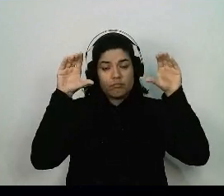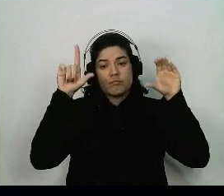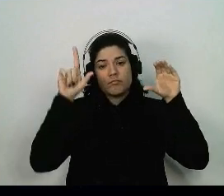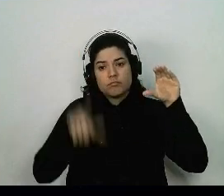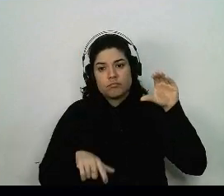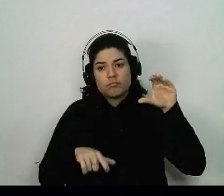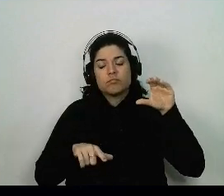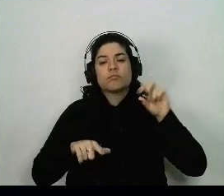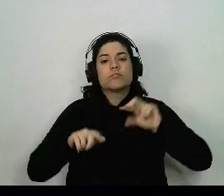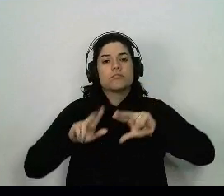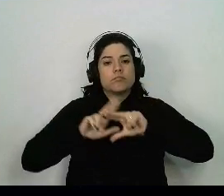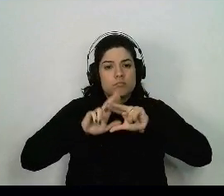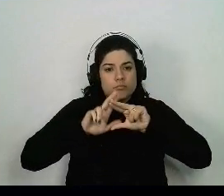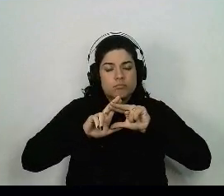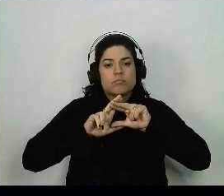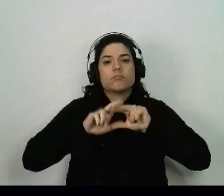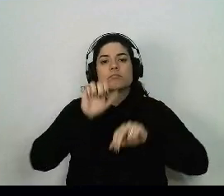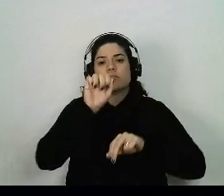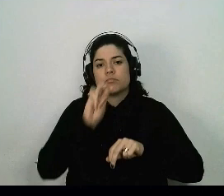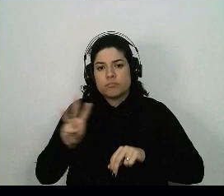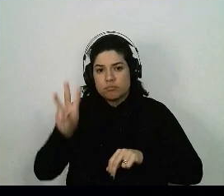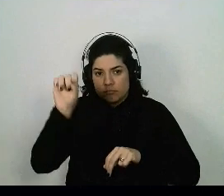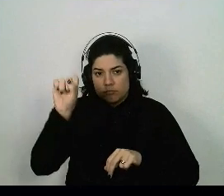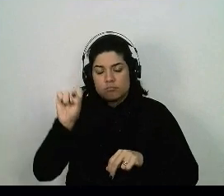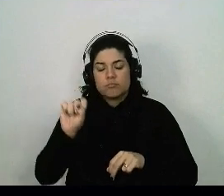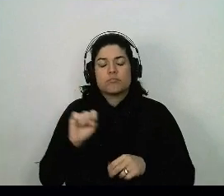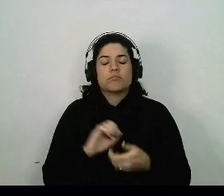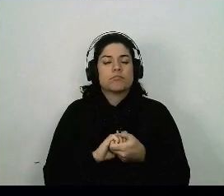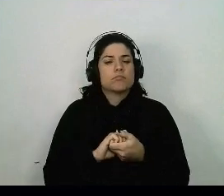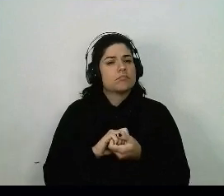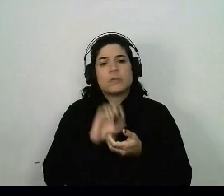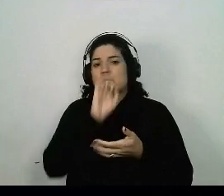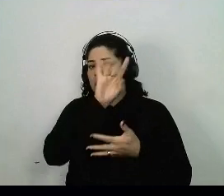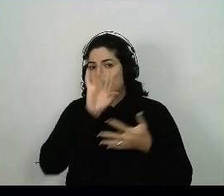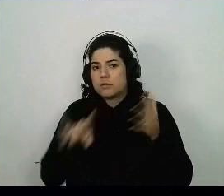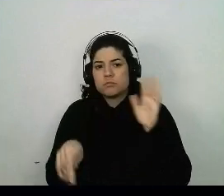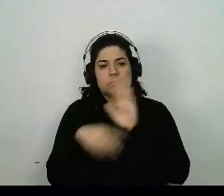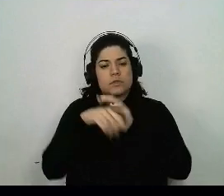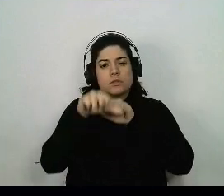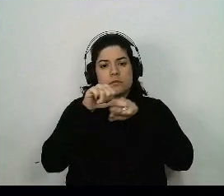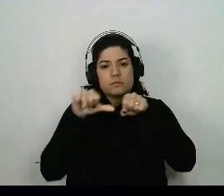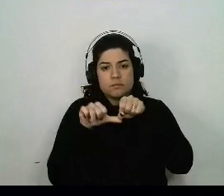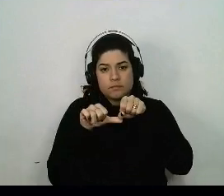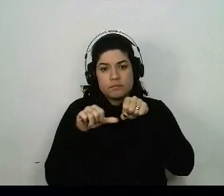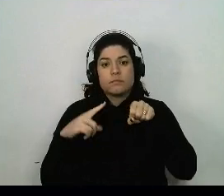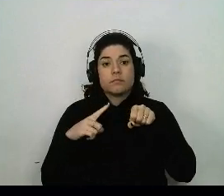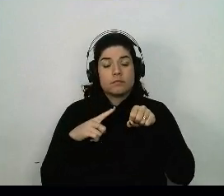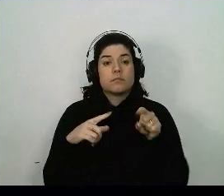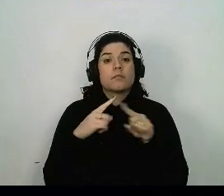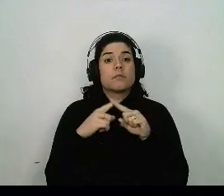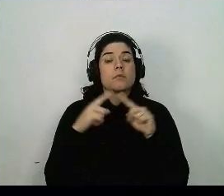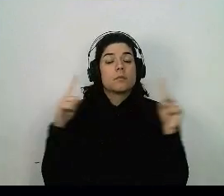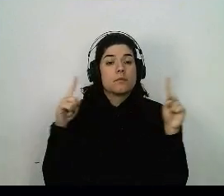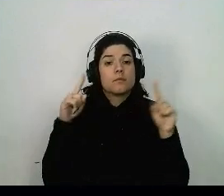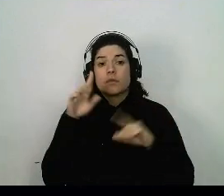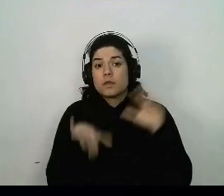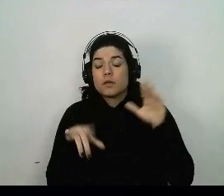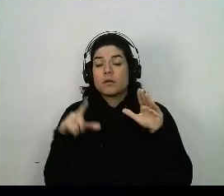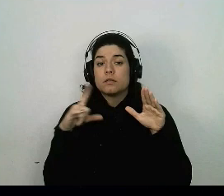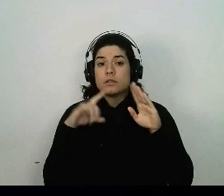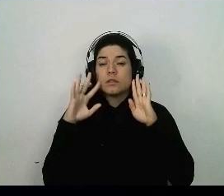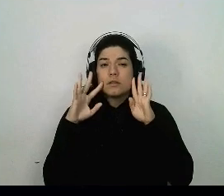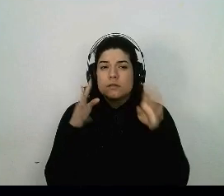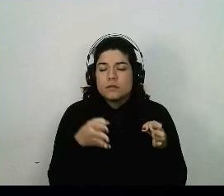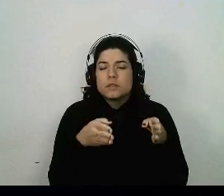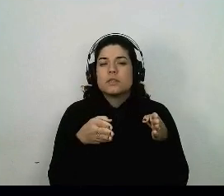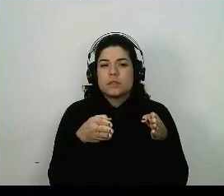AWS, GCP, cada um tem a sua própria versão do framework, mas ele acaba tendo uma visão agnóstica também, né?